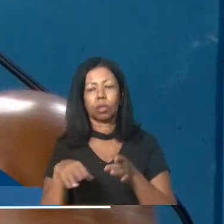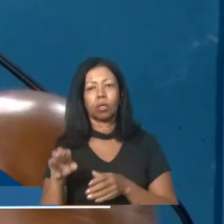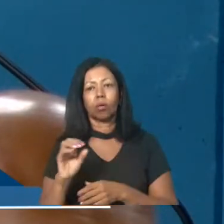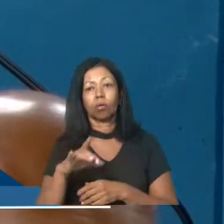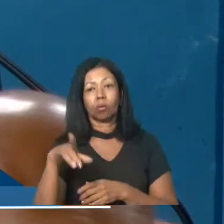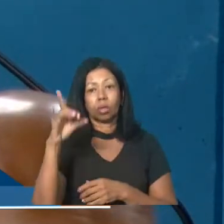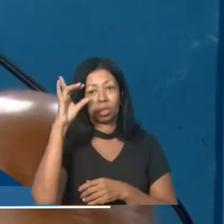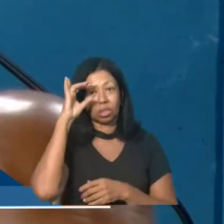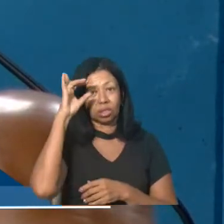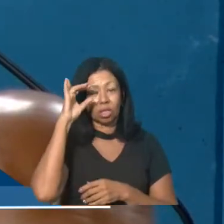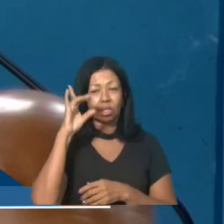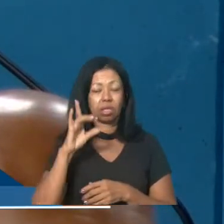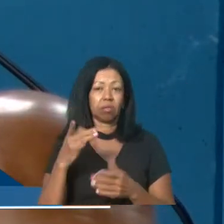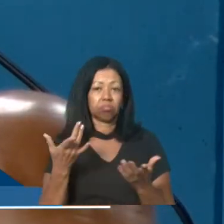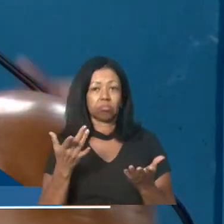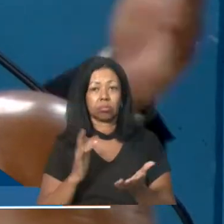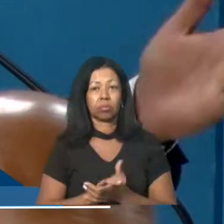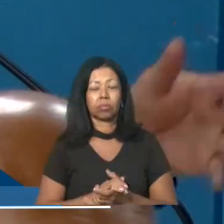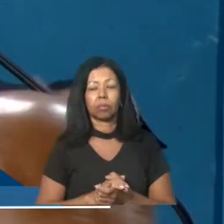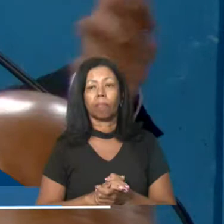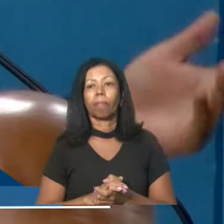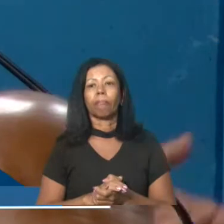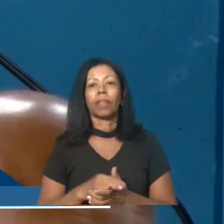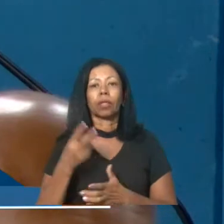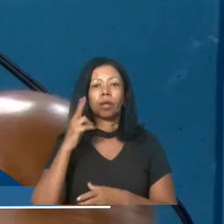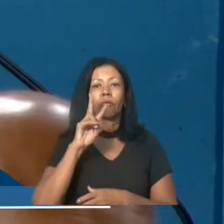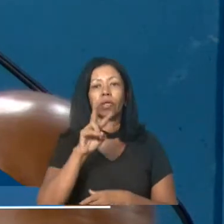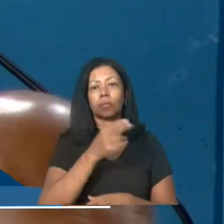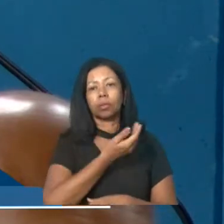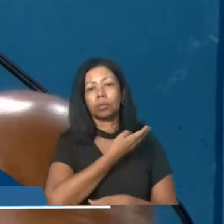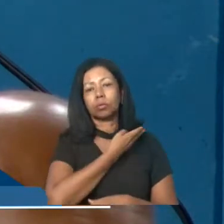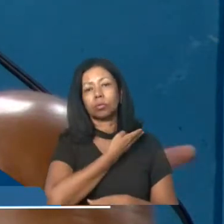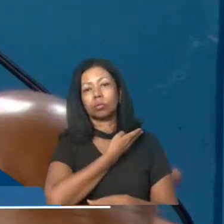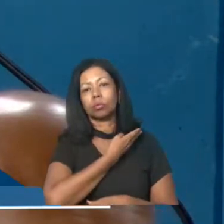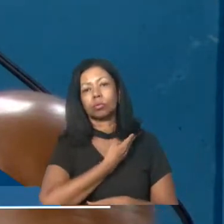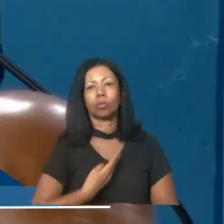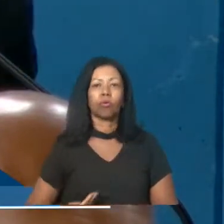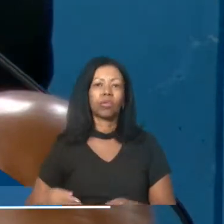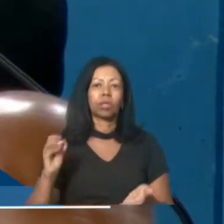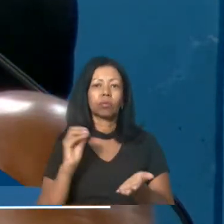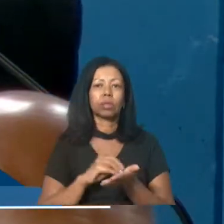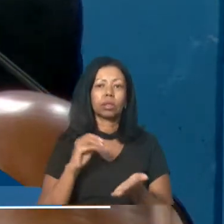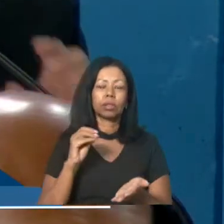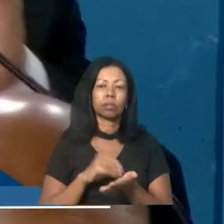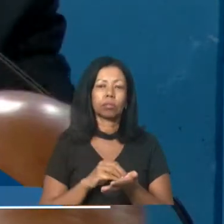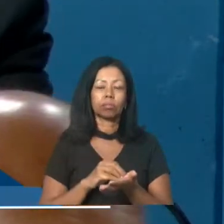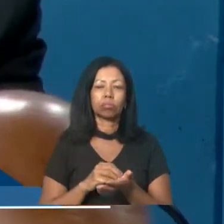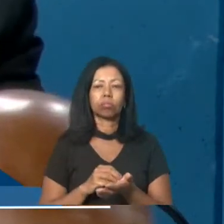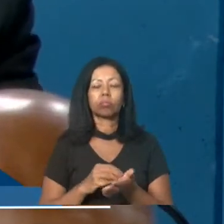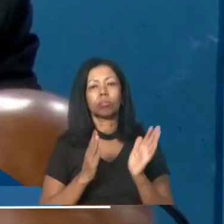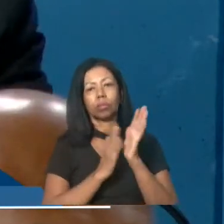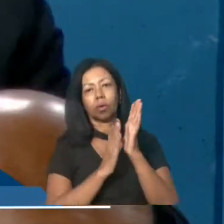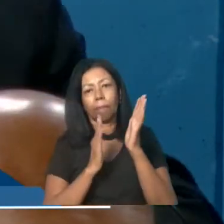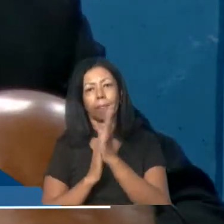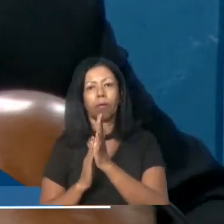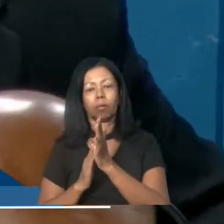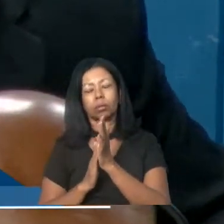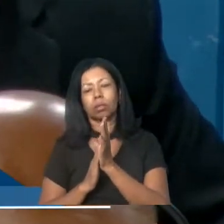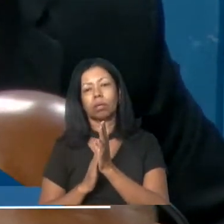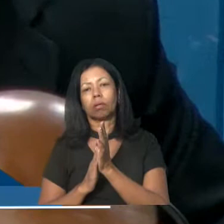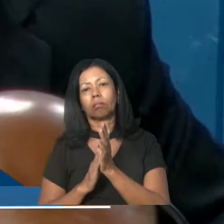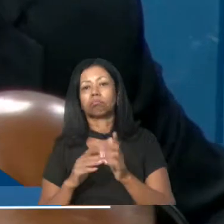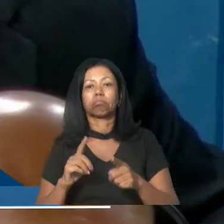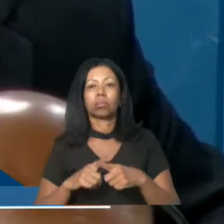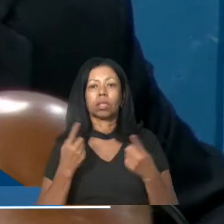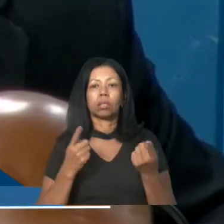com proposta, nem com projeto, muito menos planejamento. E quem não se prepara para a demanda, vereador Guilherme, enfraquece